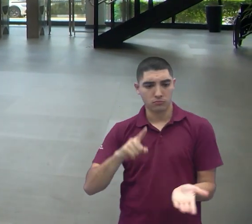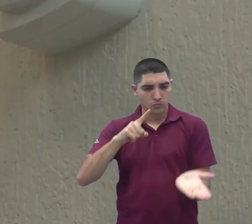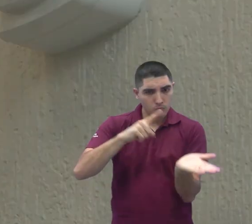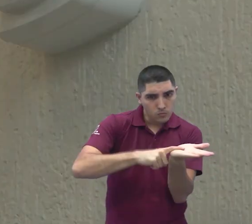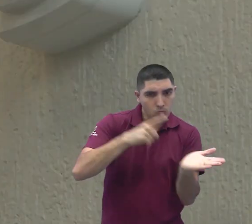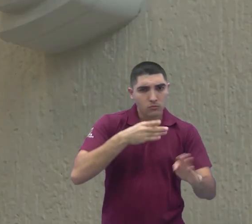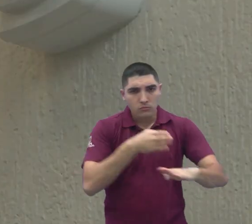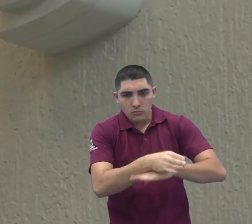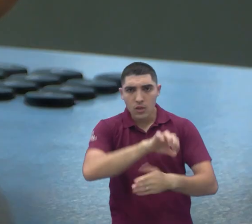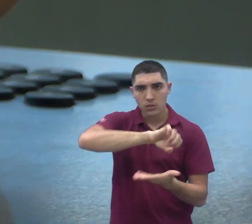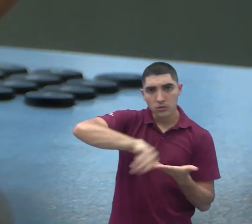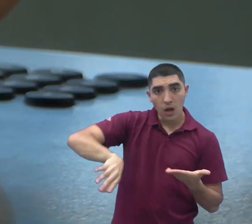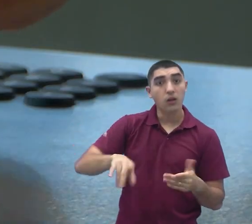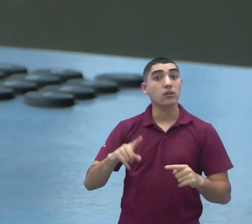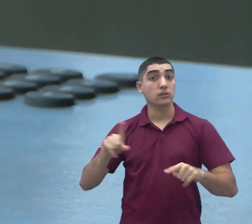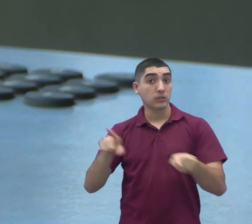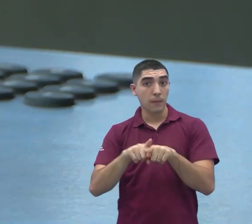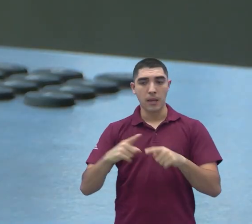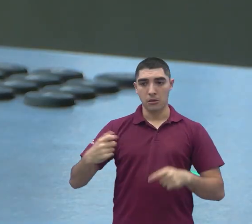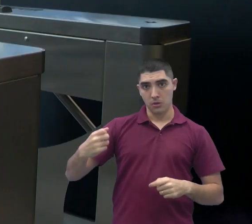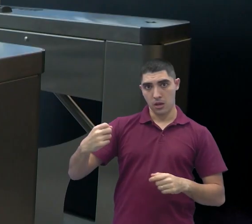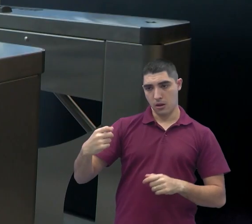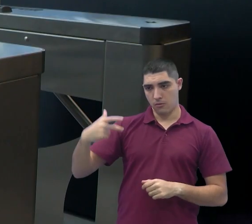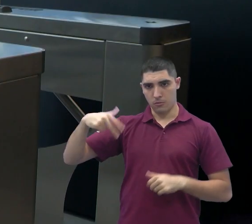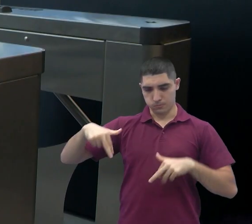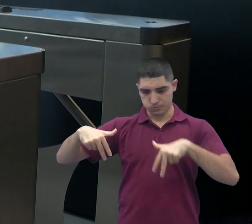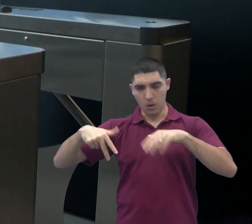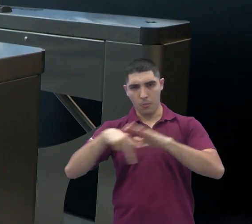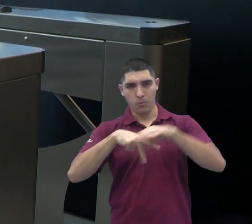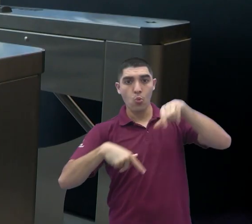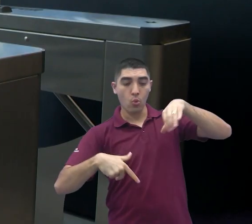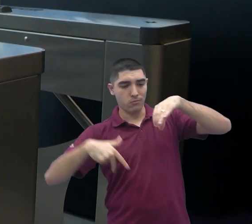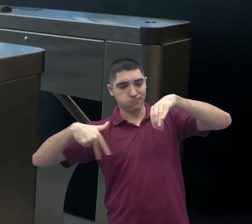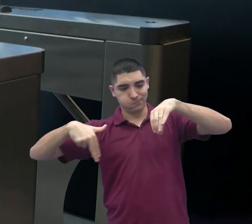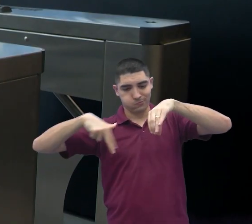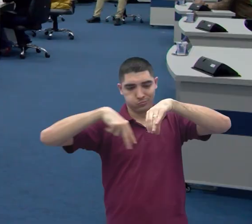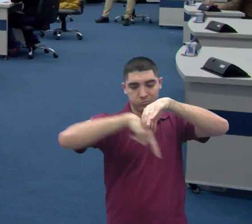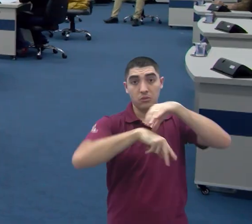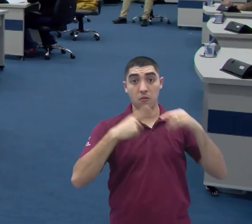prédio, com monitoramento, controle de entrada e instalação de detector